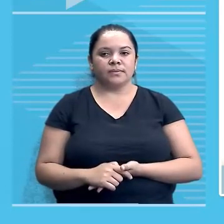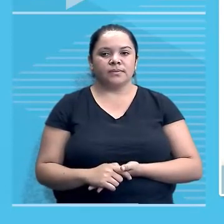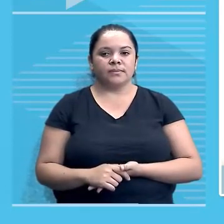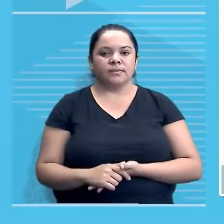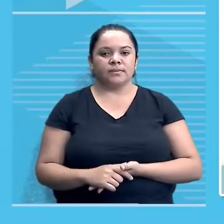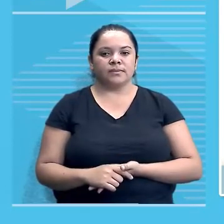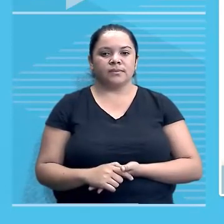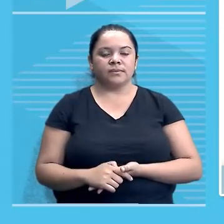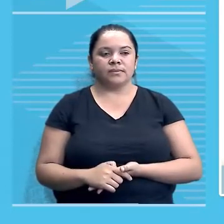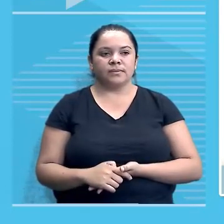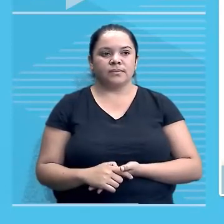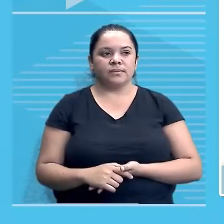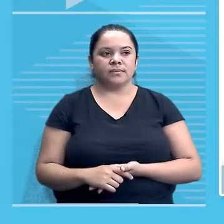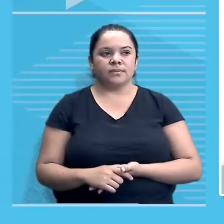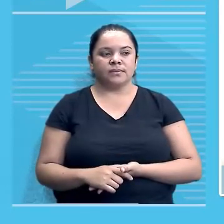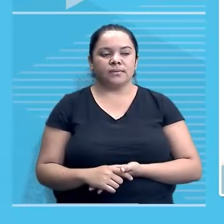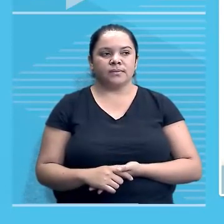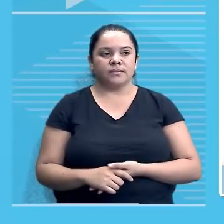Certo?